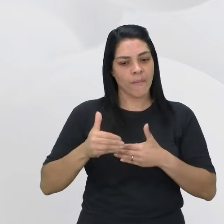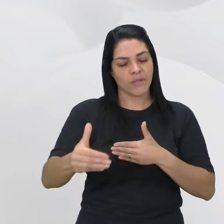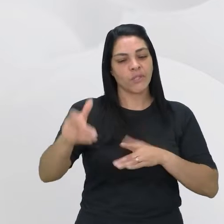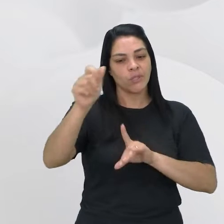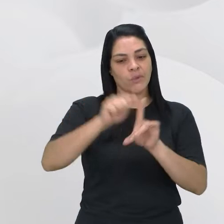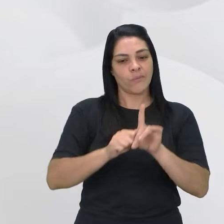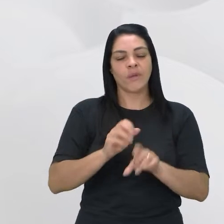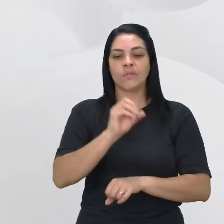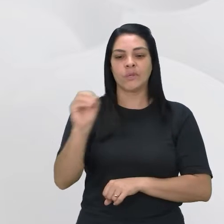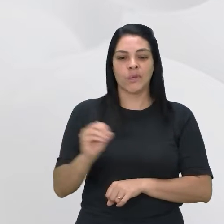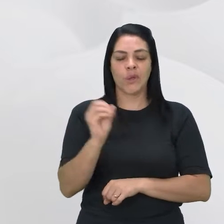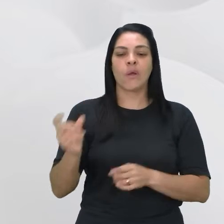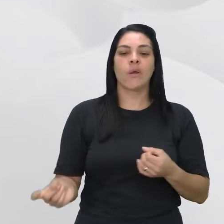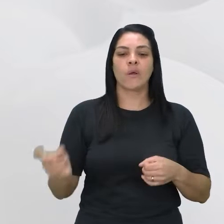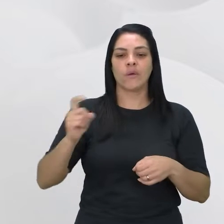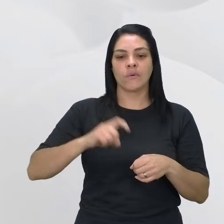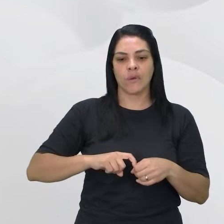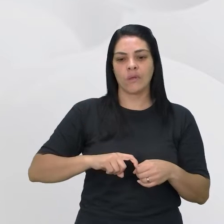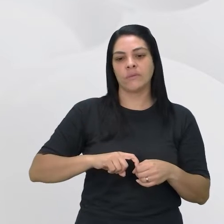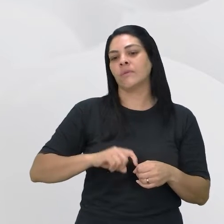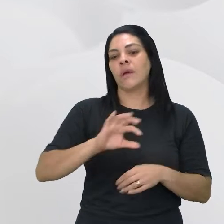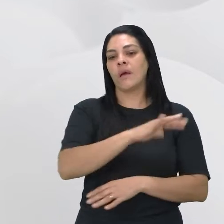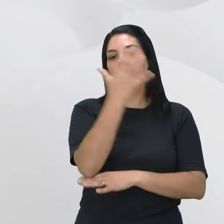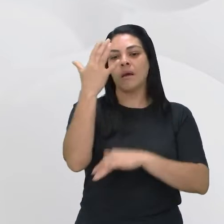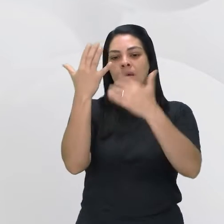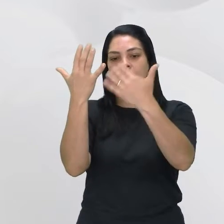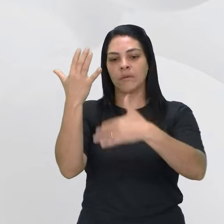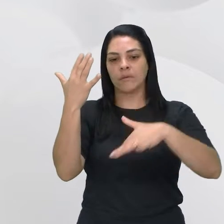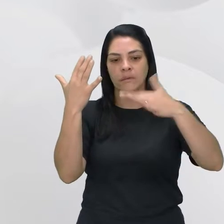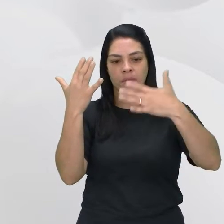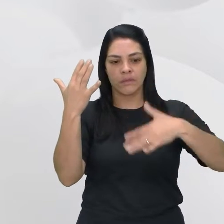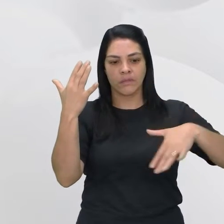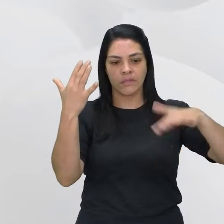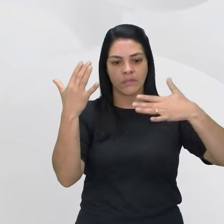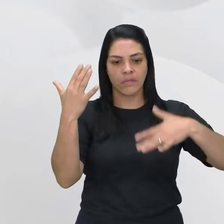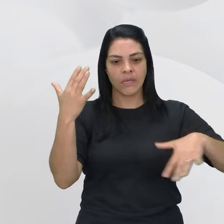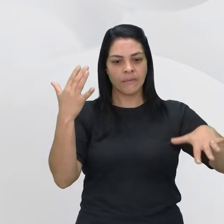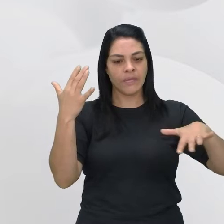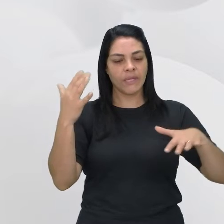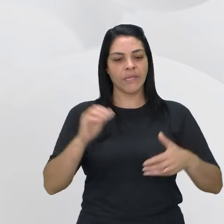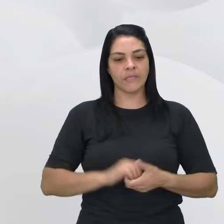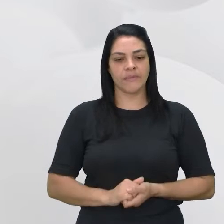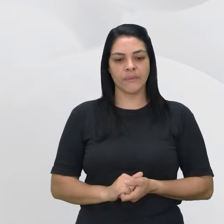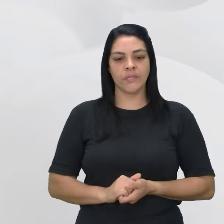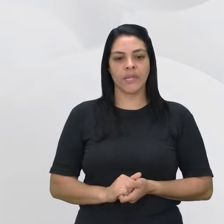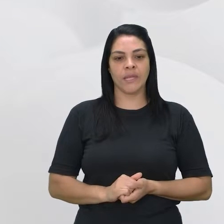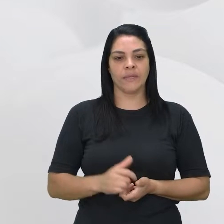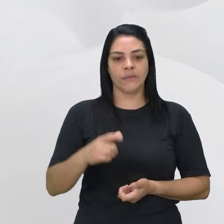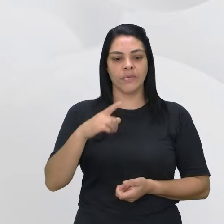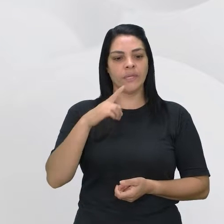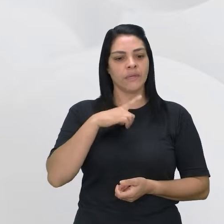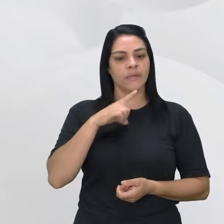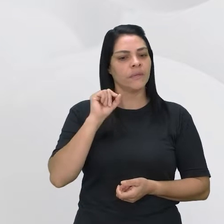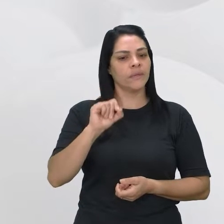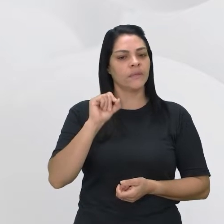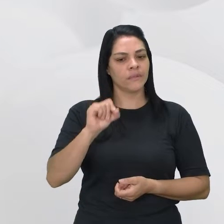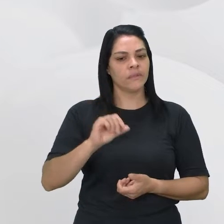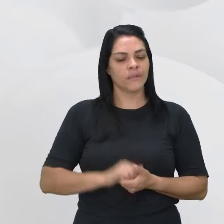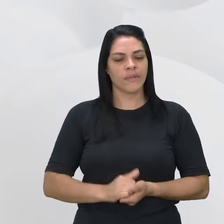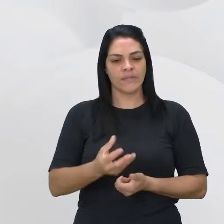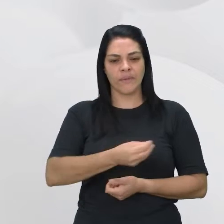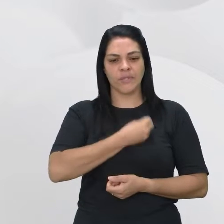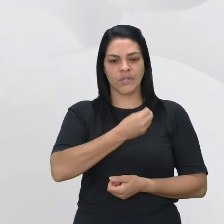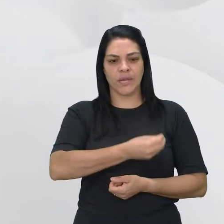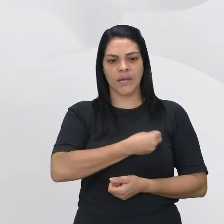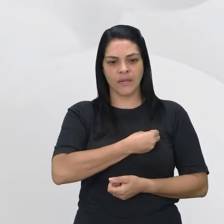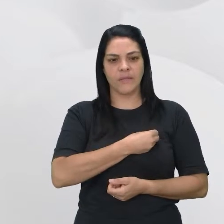volta a primavera, volta a época das chuvas, né? Antes chovia a partir de setembro, agora, infelizmente, a gente já está vivendo